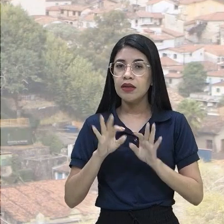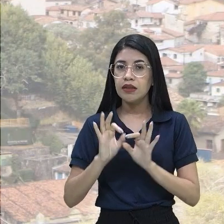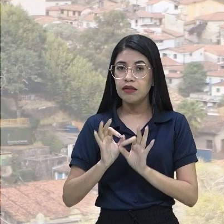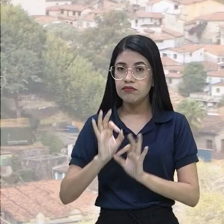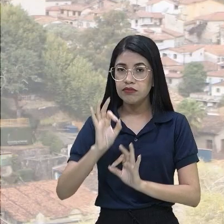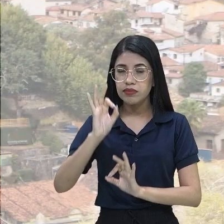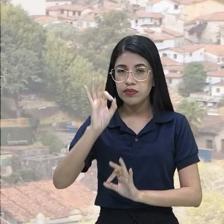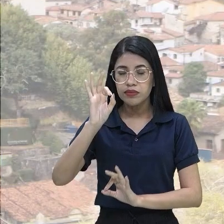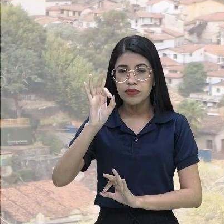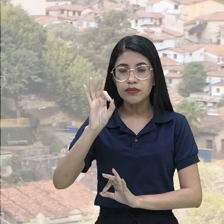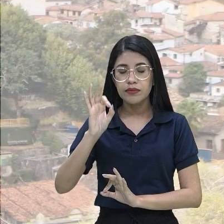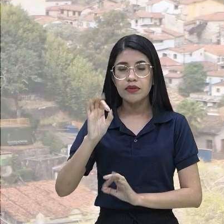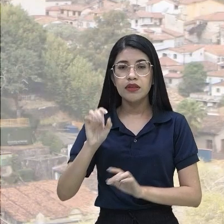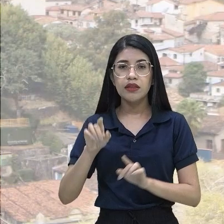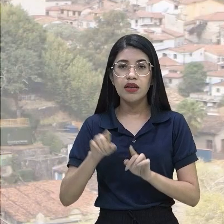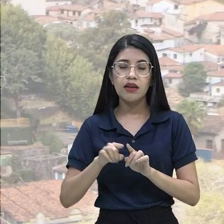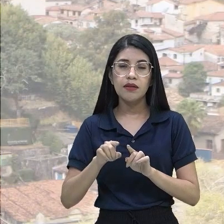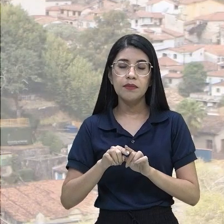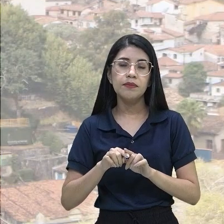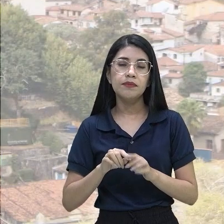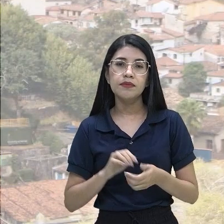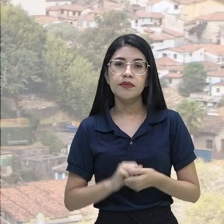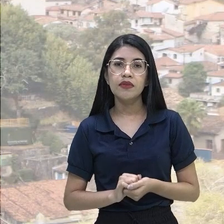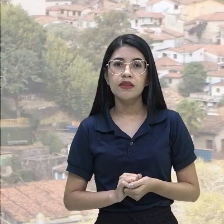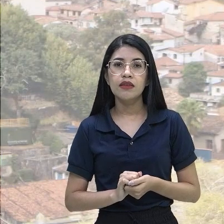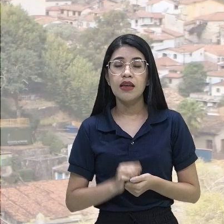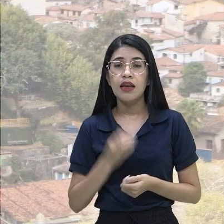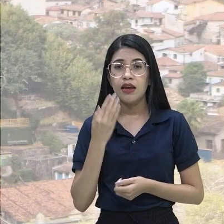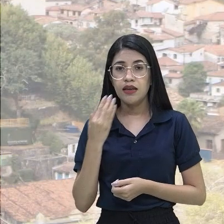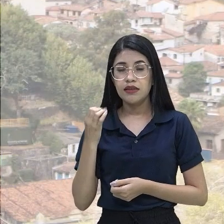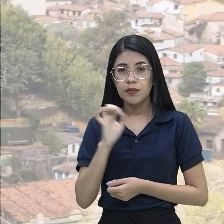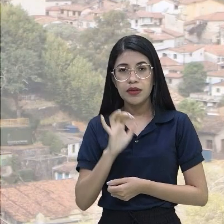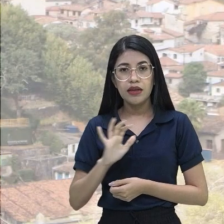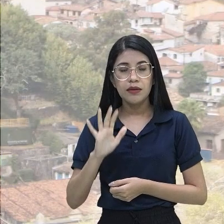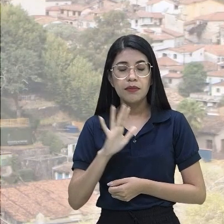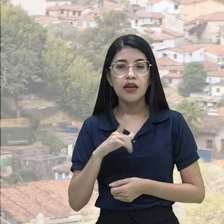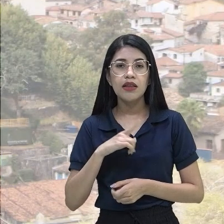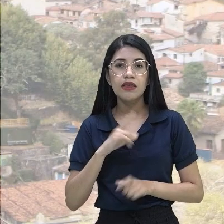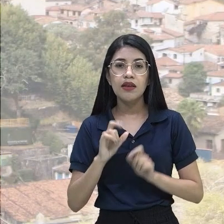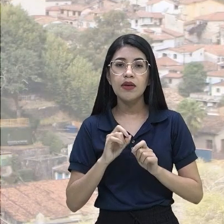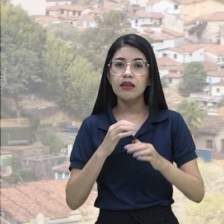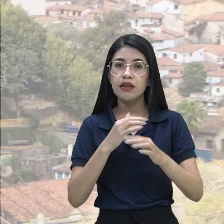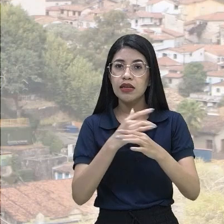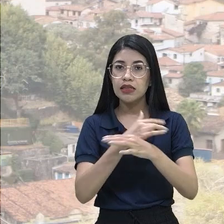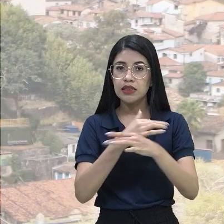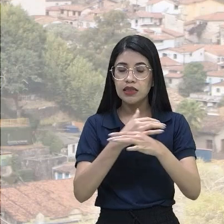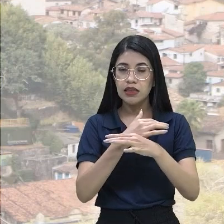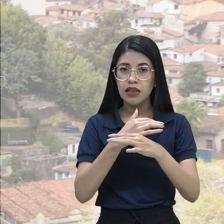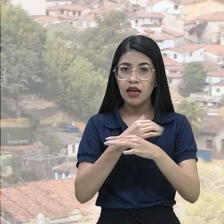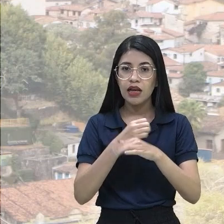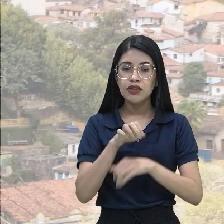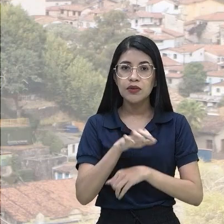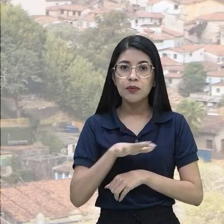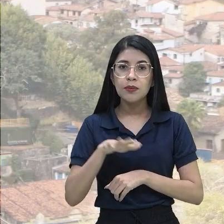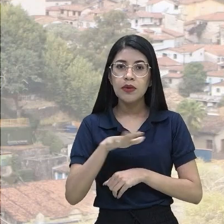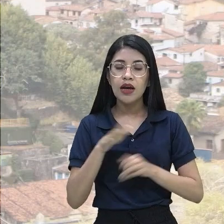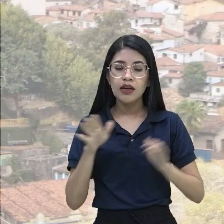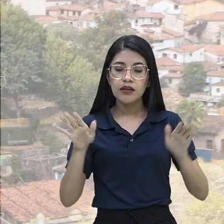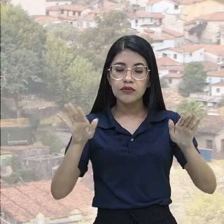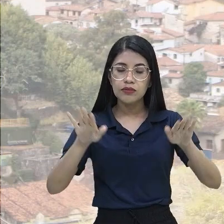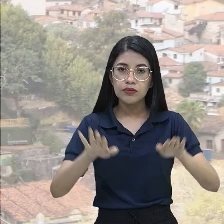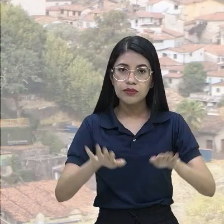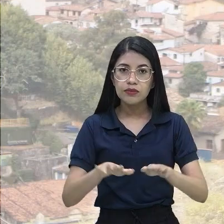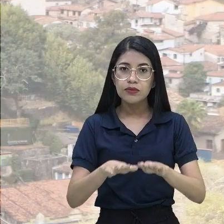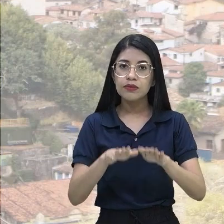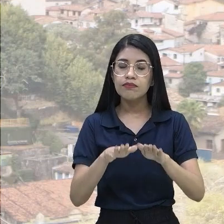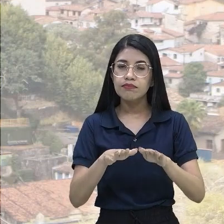altitude da Serra do Espinhaço e dessa área que a gente observa que tem a cidade, como uma área de depressão, né?